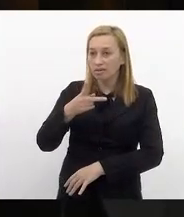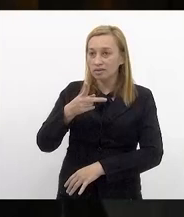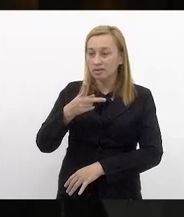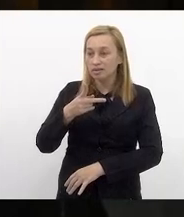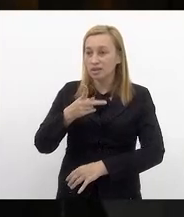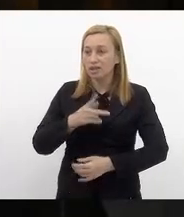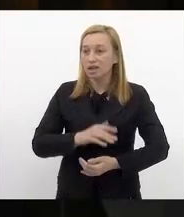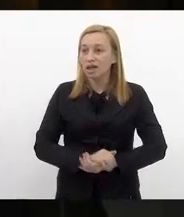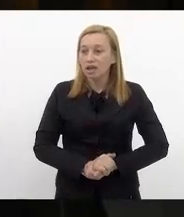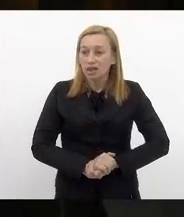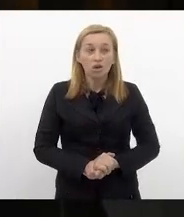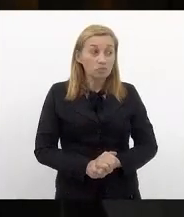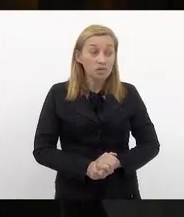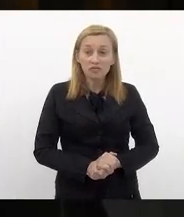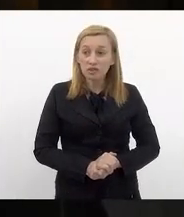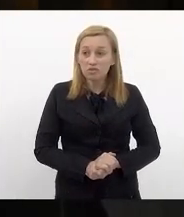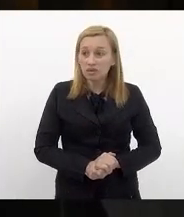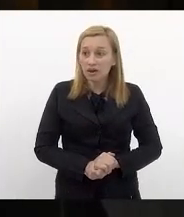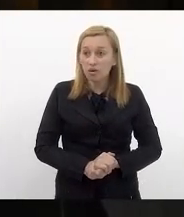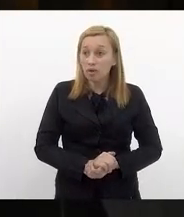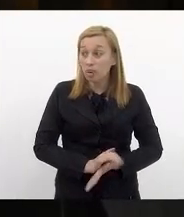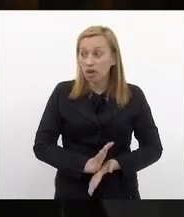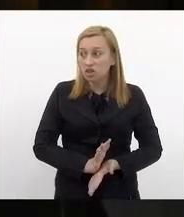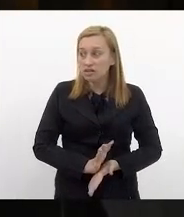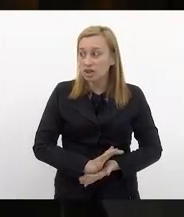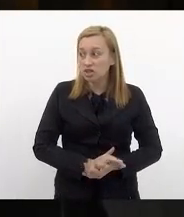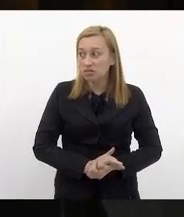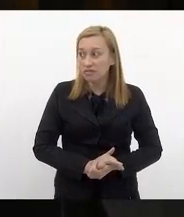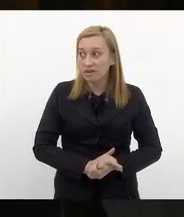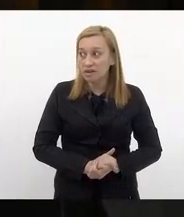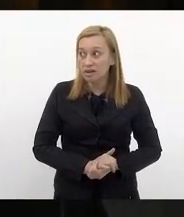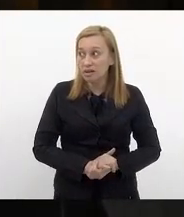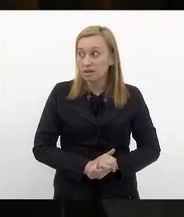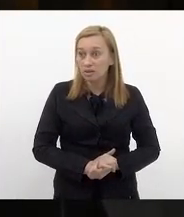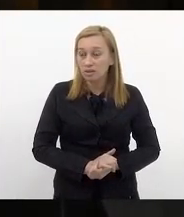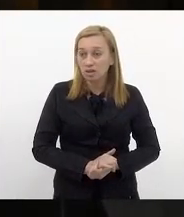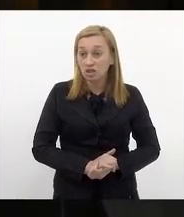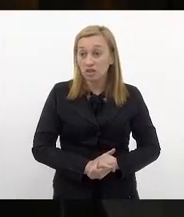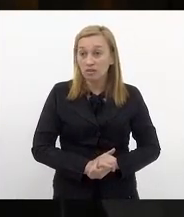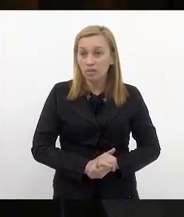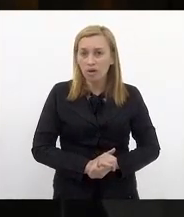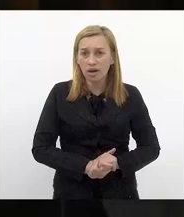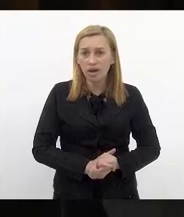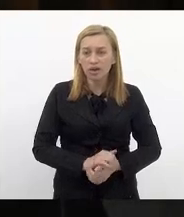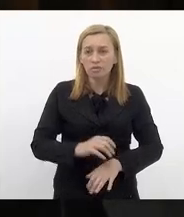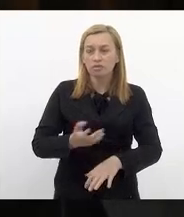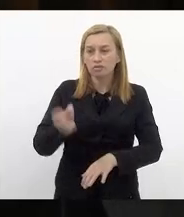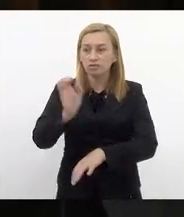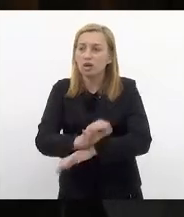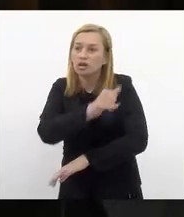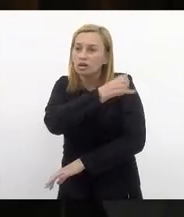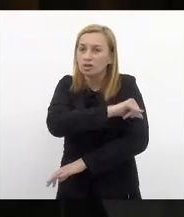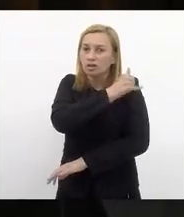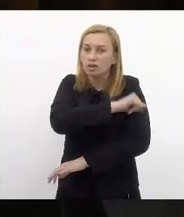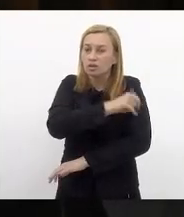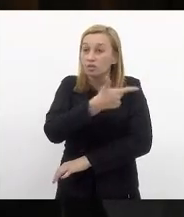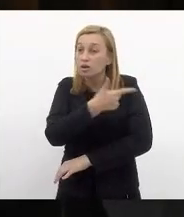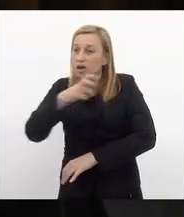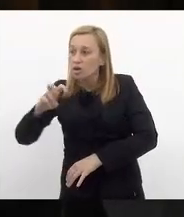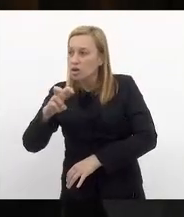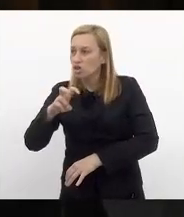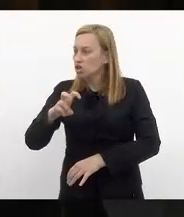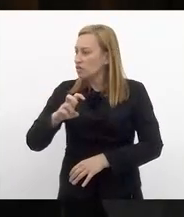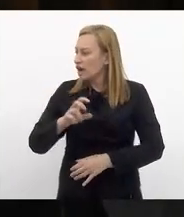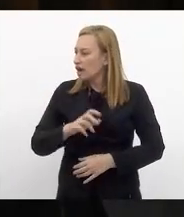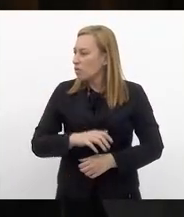de recuperação fiscal? O Estado do Rio de Janeiro vem, desde 2015, enfrentando uma